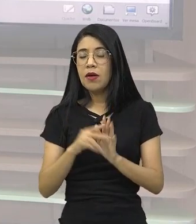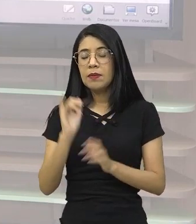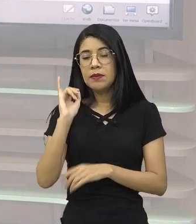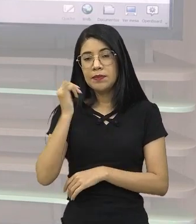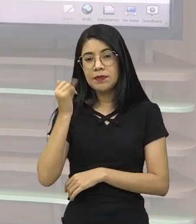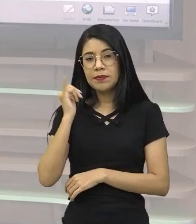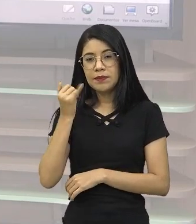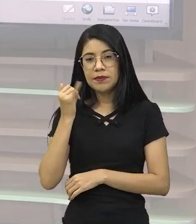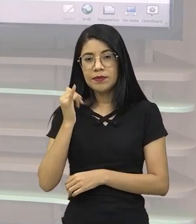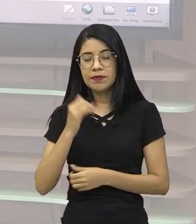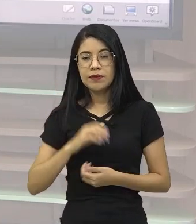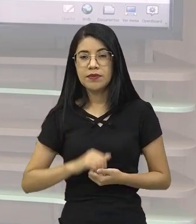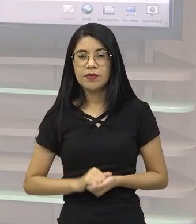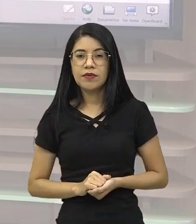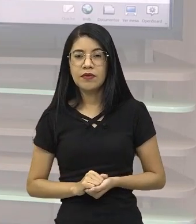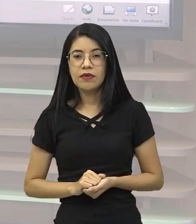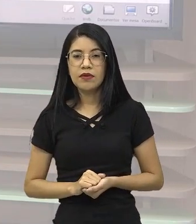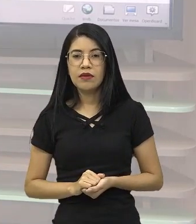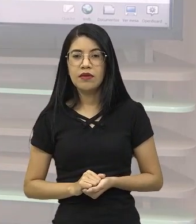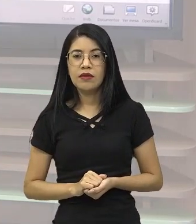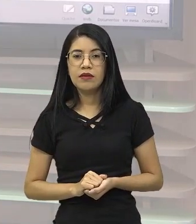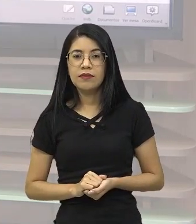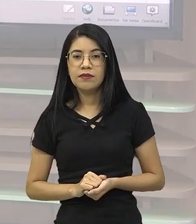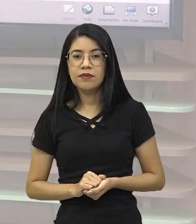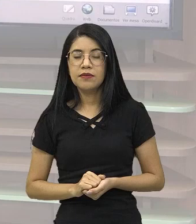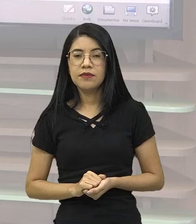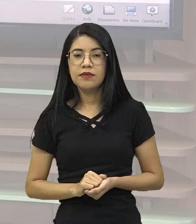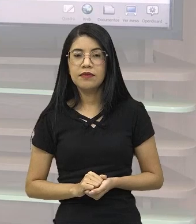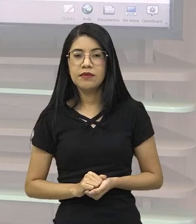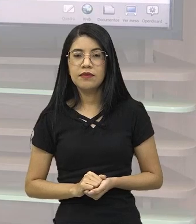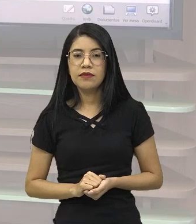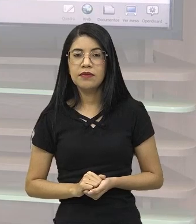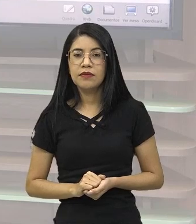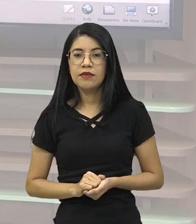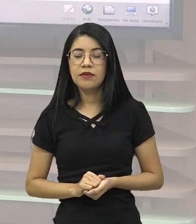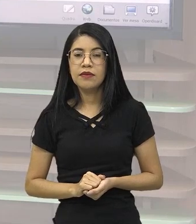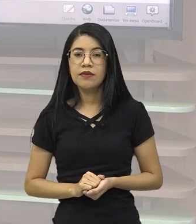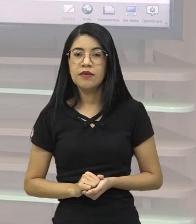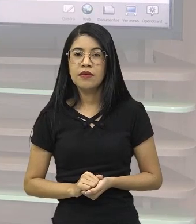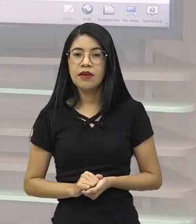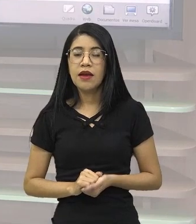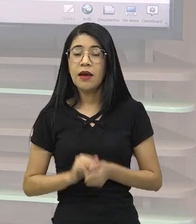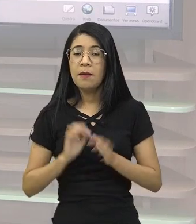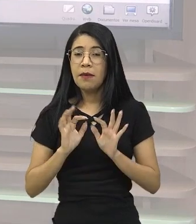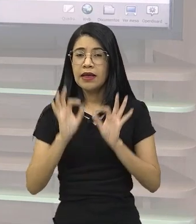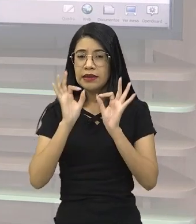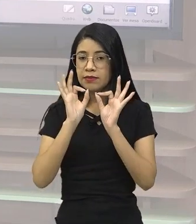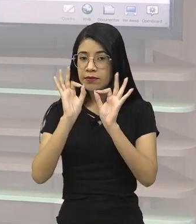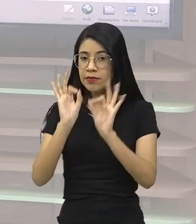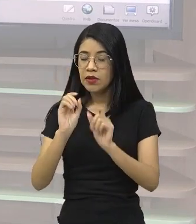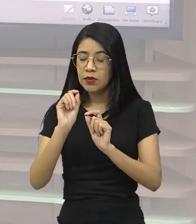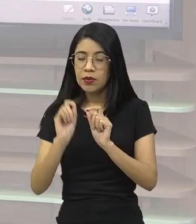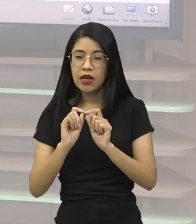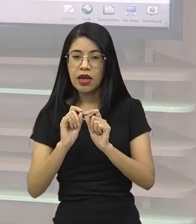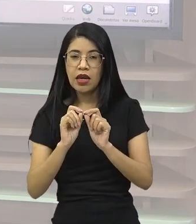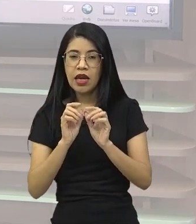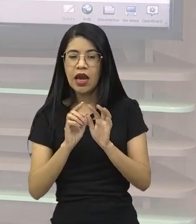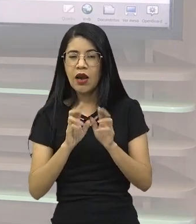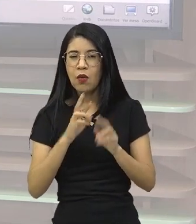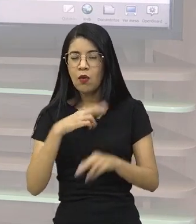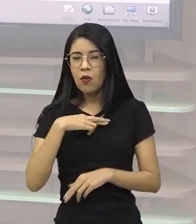um gênero textual narrativo. Agora, o que nós vamos prestar atenção? Na extensão, que é curta, né? Diferente de um romance,